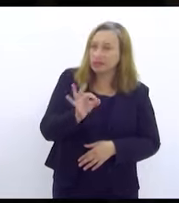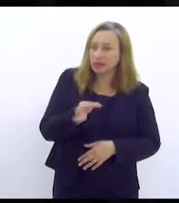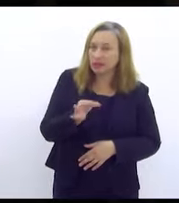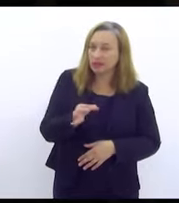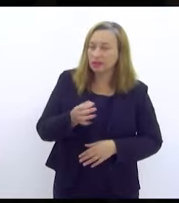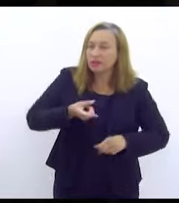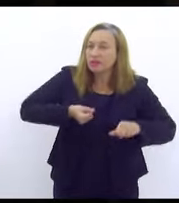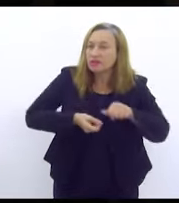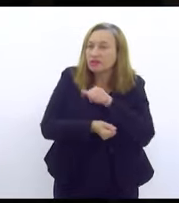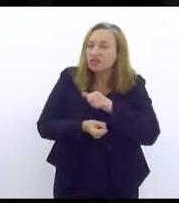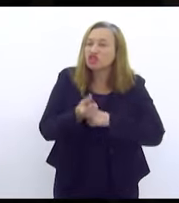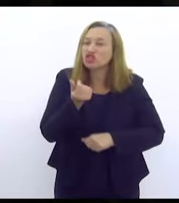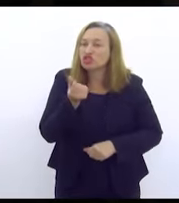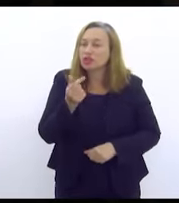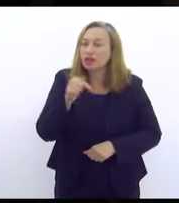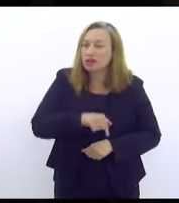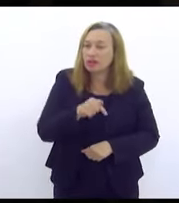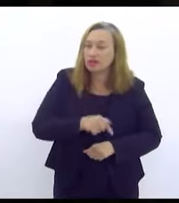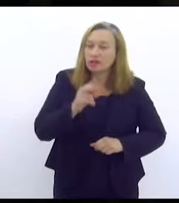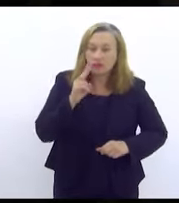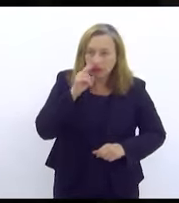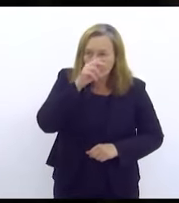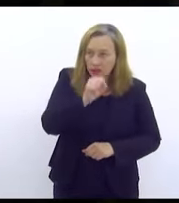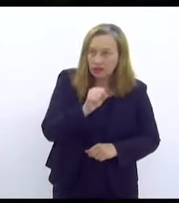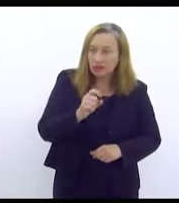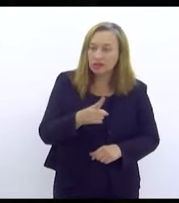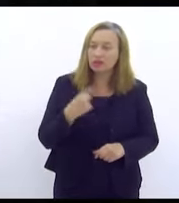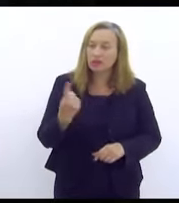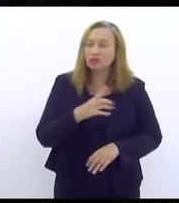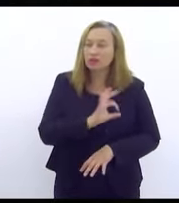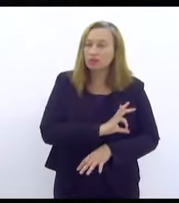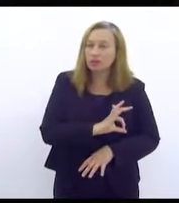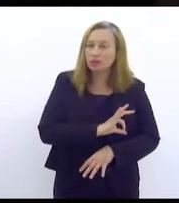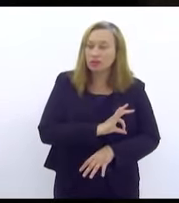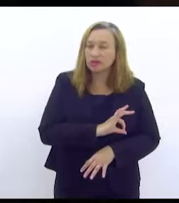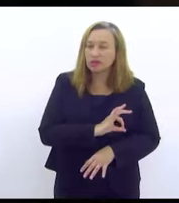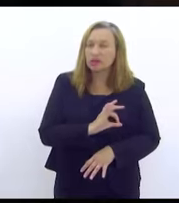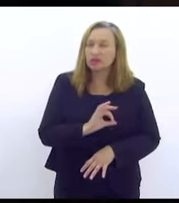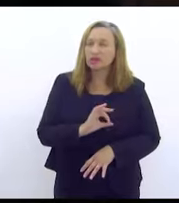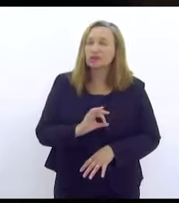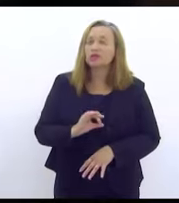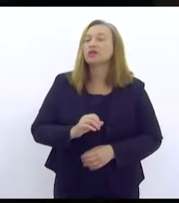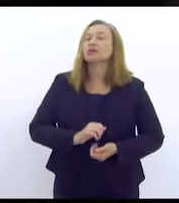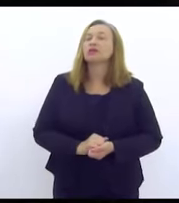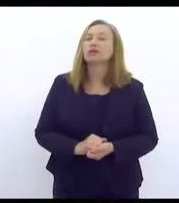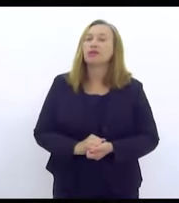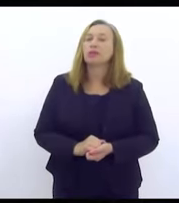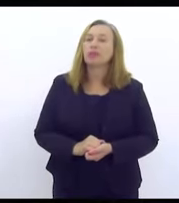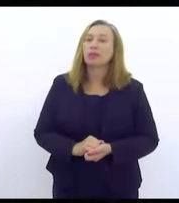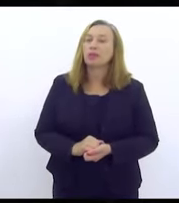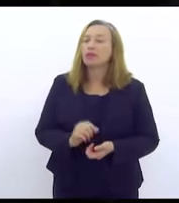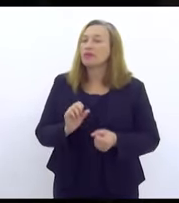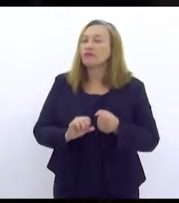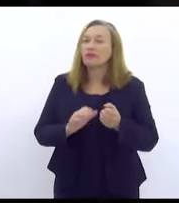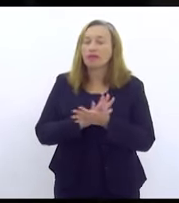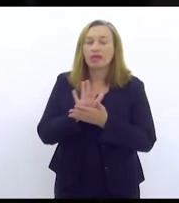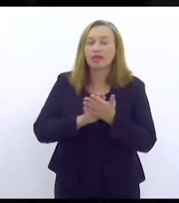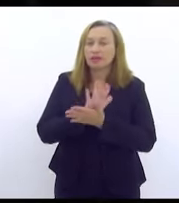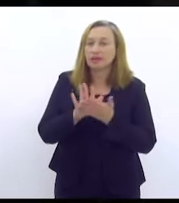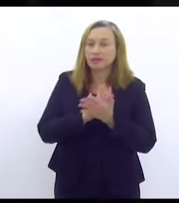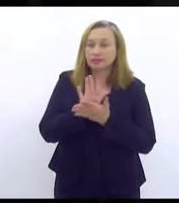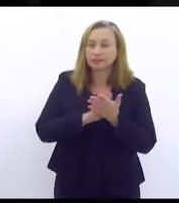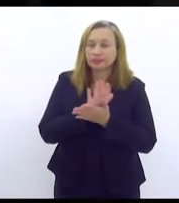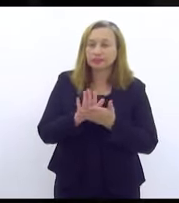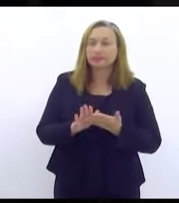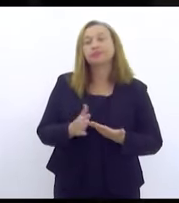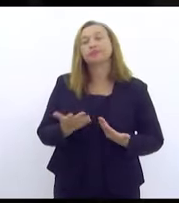deveria investir dinheiro aqui para nós fortalecermos a nossa polícia, que é a maior do mundo, e eles não fazem isso,